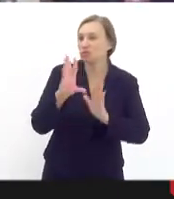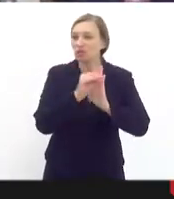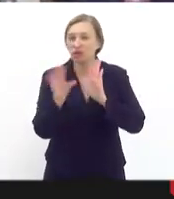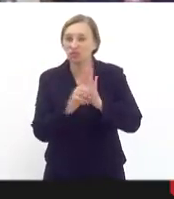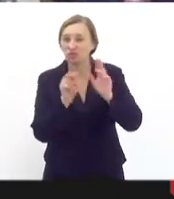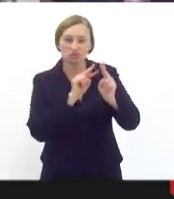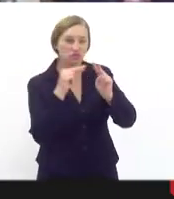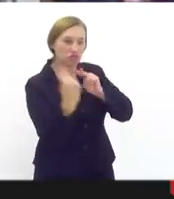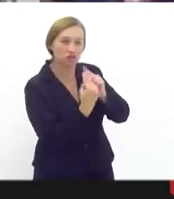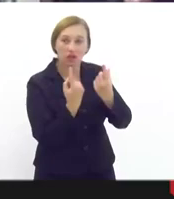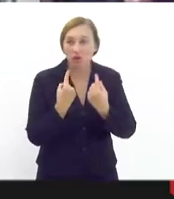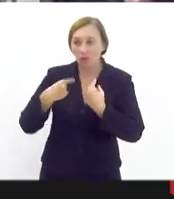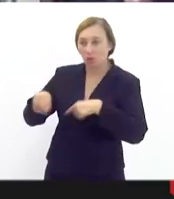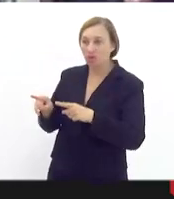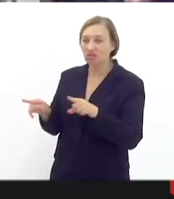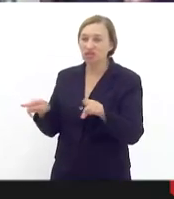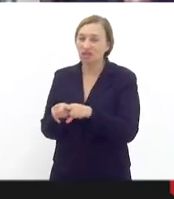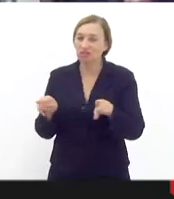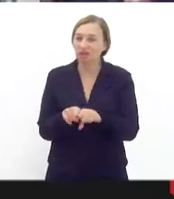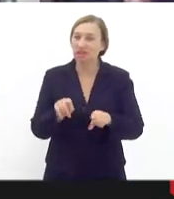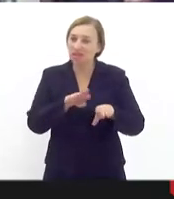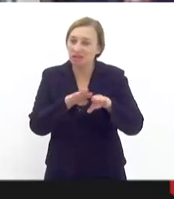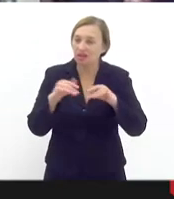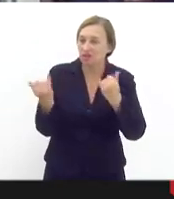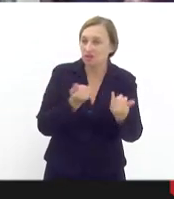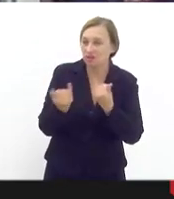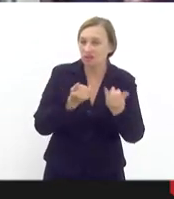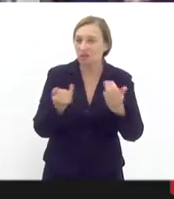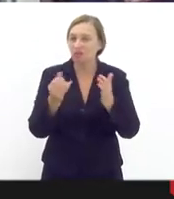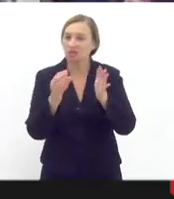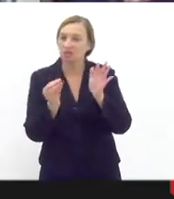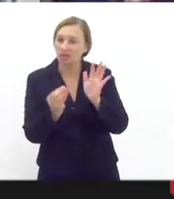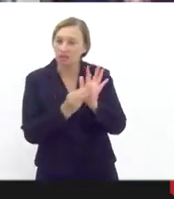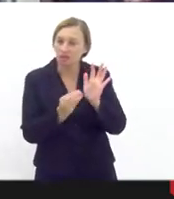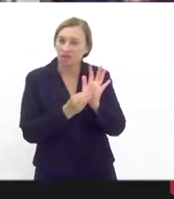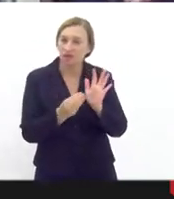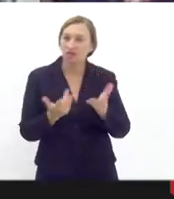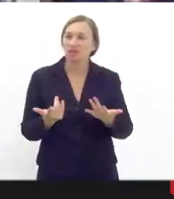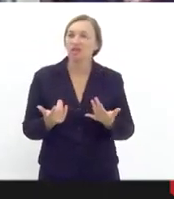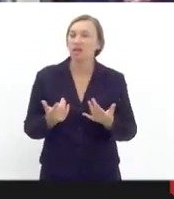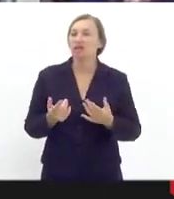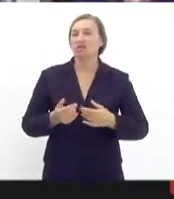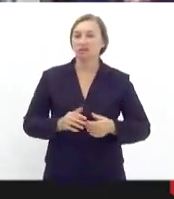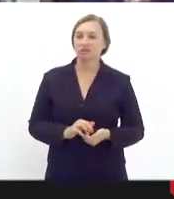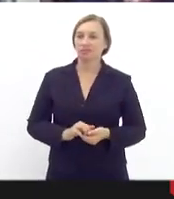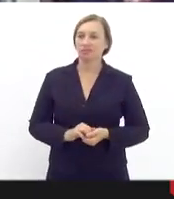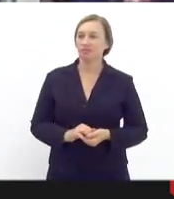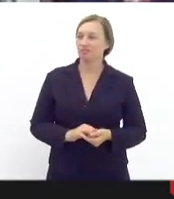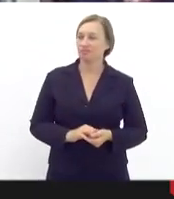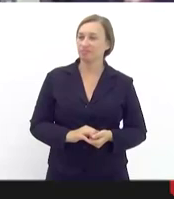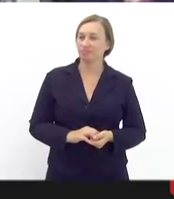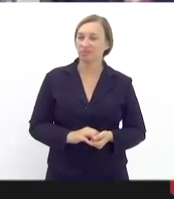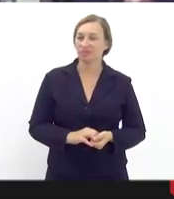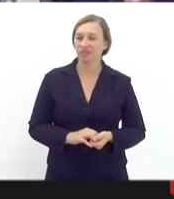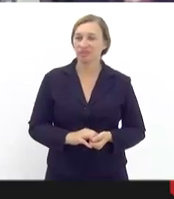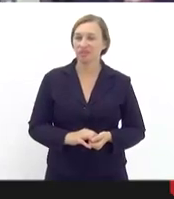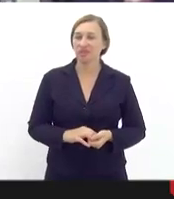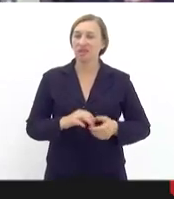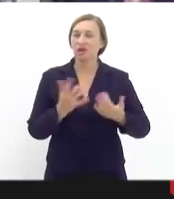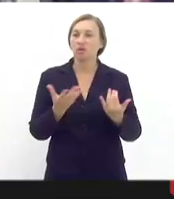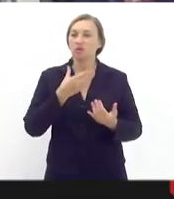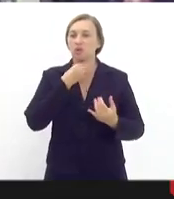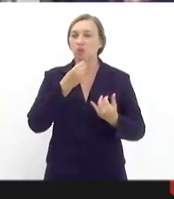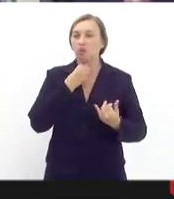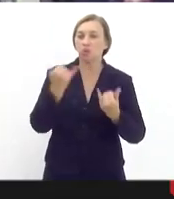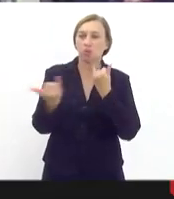em combate também a essa desinformação? E, claro, esse letramento digital de identificar as fake news. Então, eu